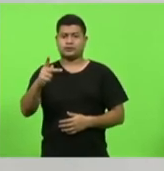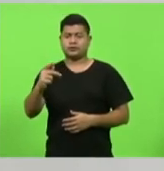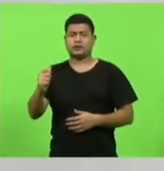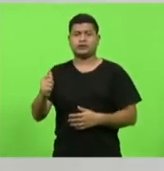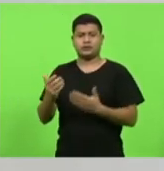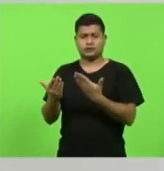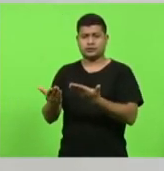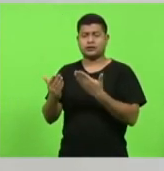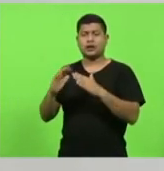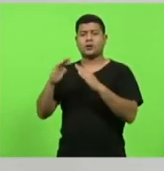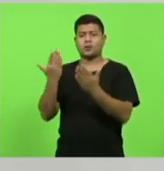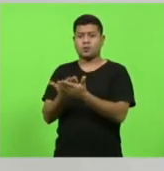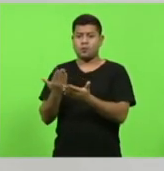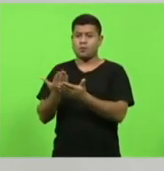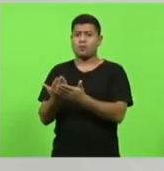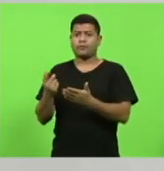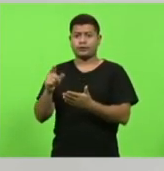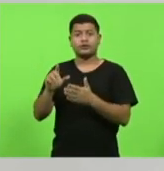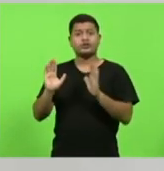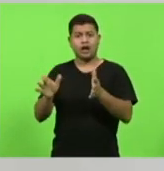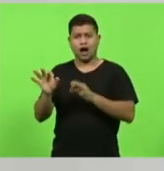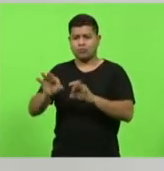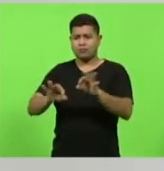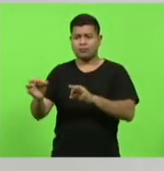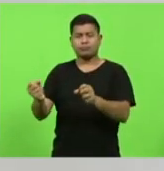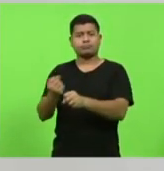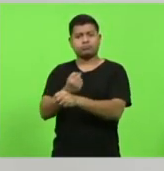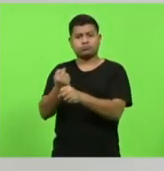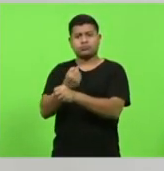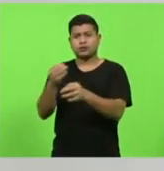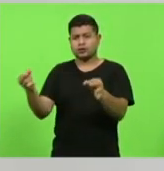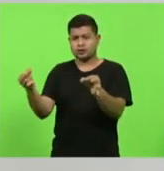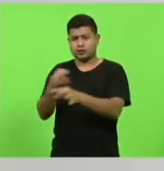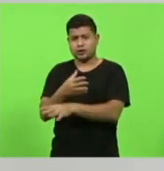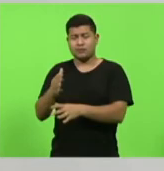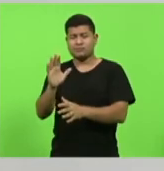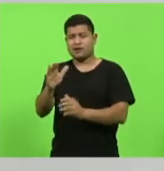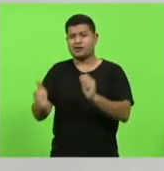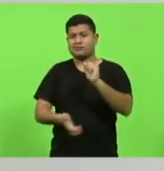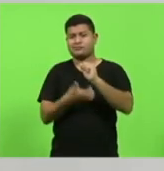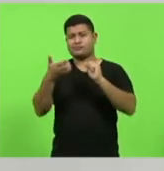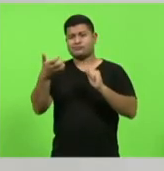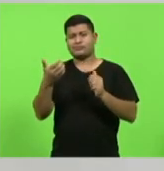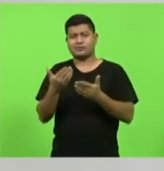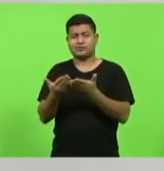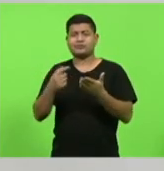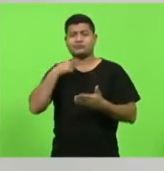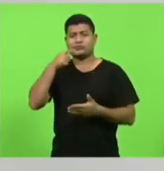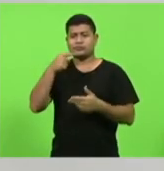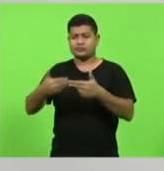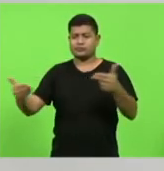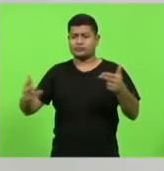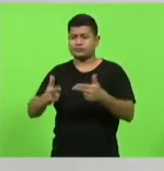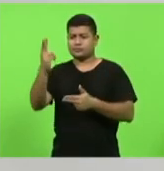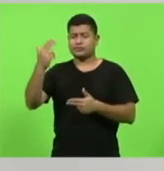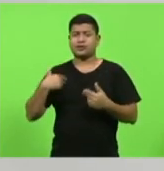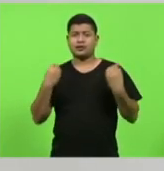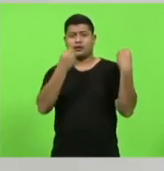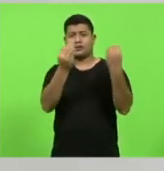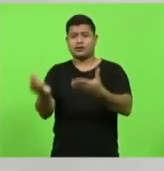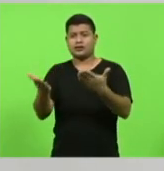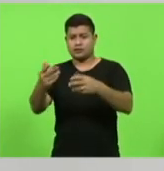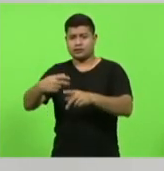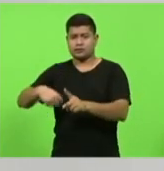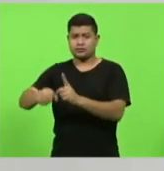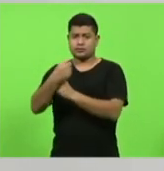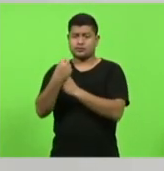Vieira, uma escola que já está pronta há muito tempo, que por questões burocráticas não foi inaugurada, não foi entregue à comunidade, e que essa